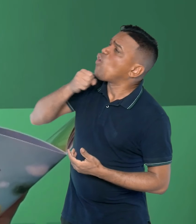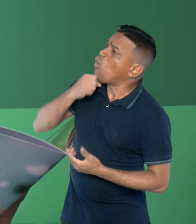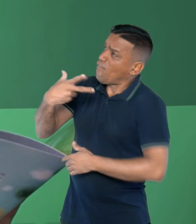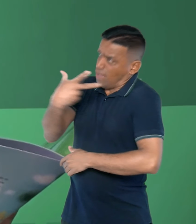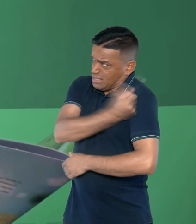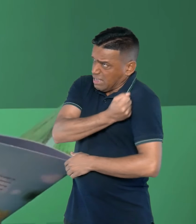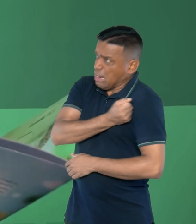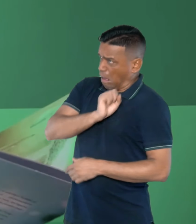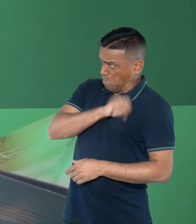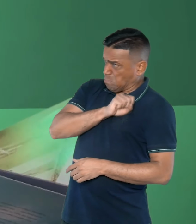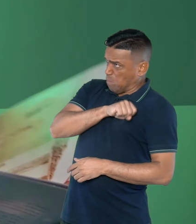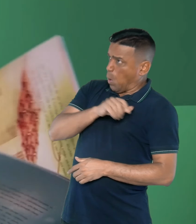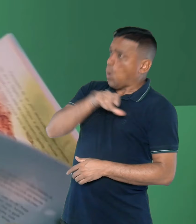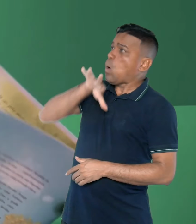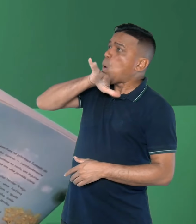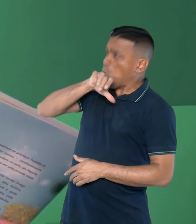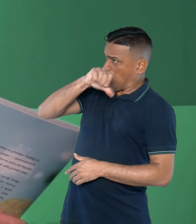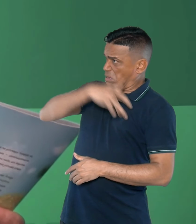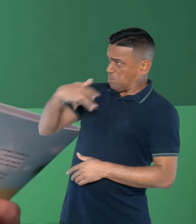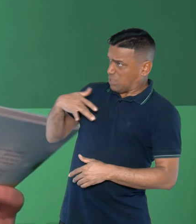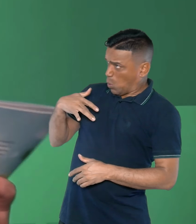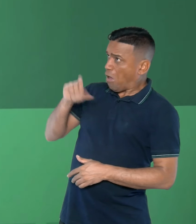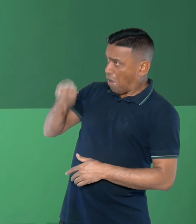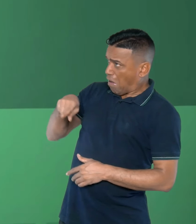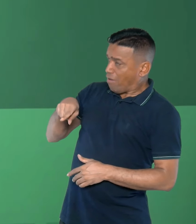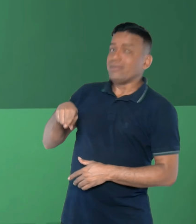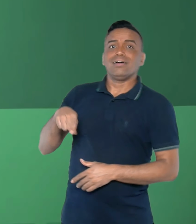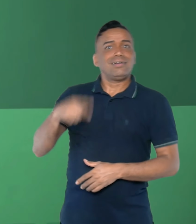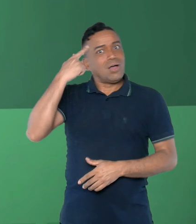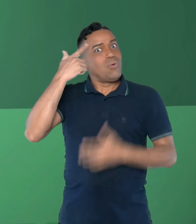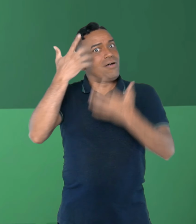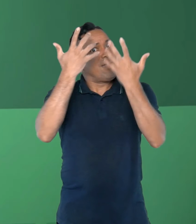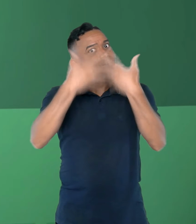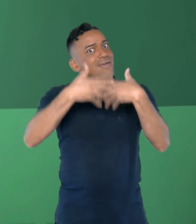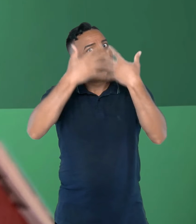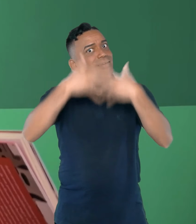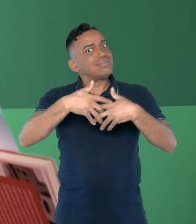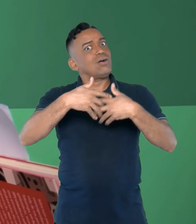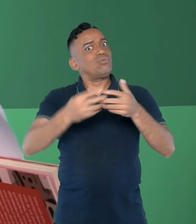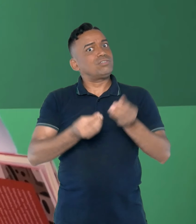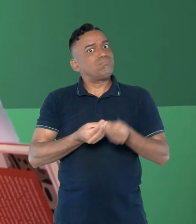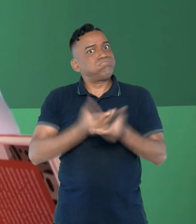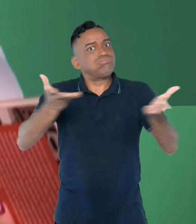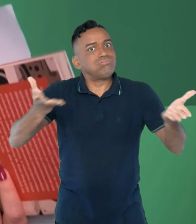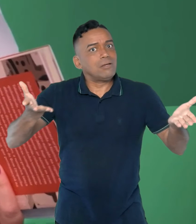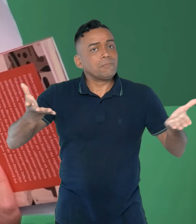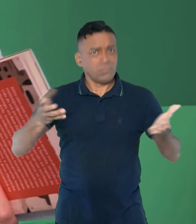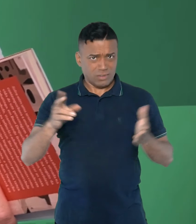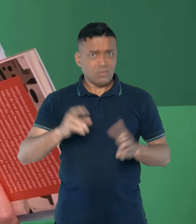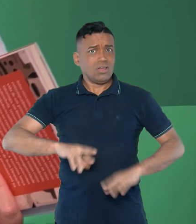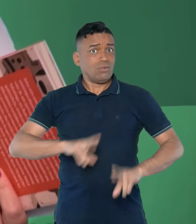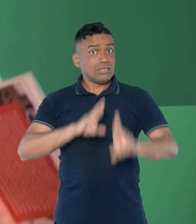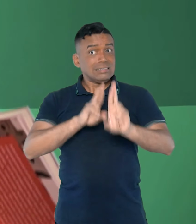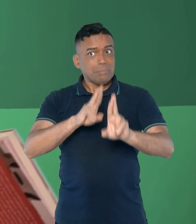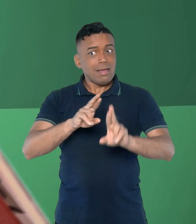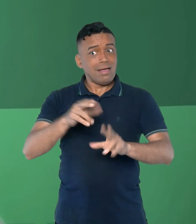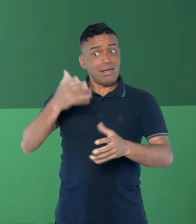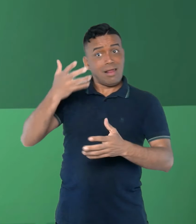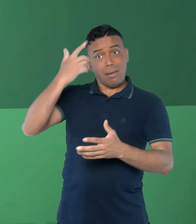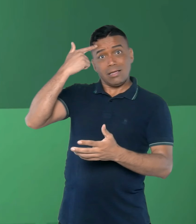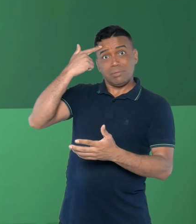verdade? Olha que interessante, Não é? que reflexões que você traz. E você espera que esse público